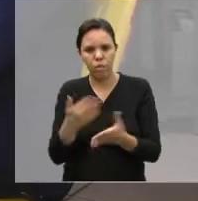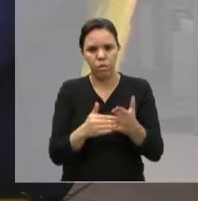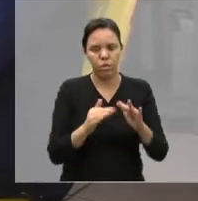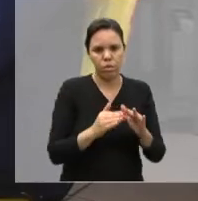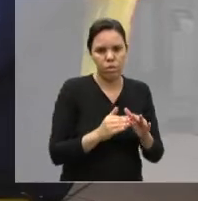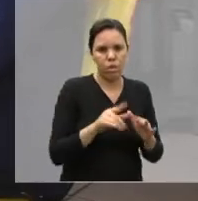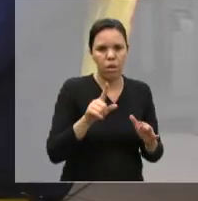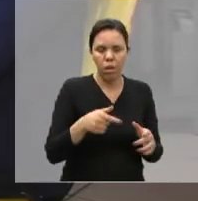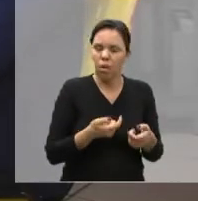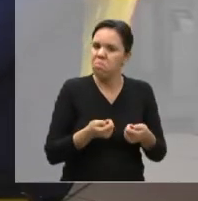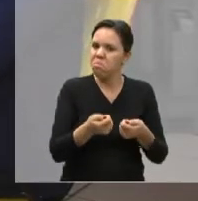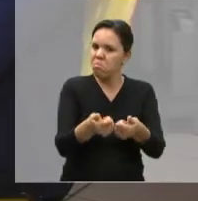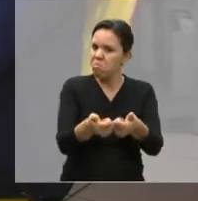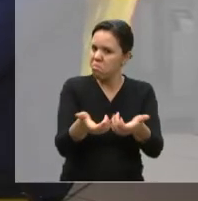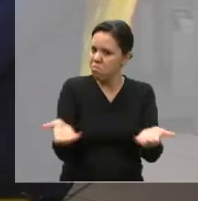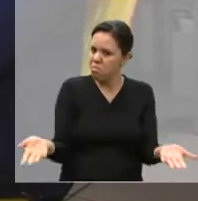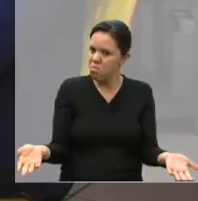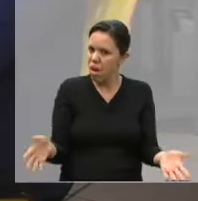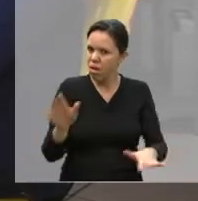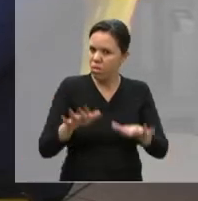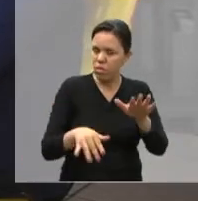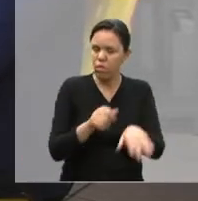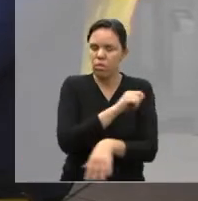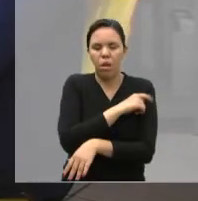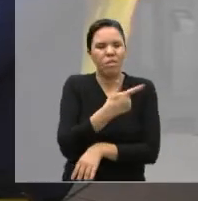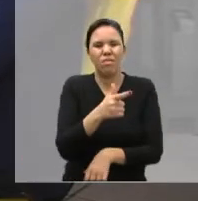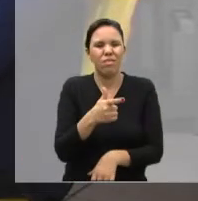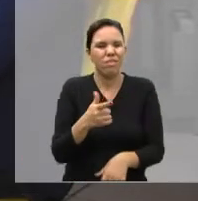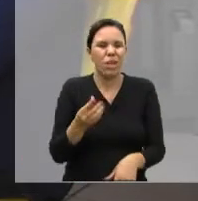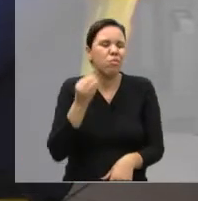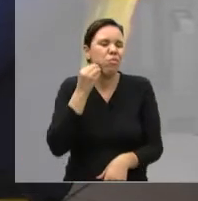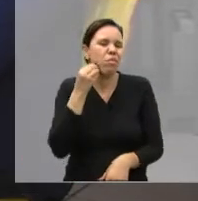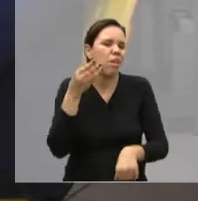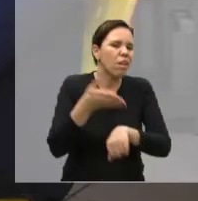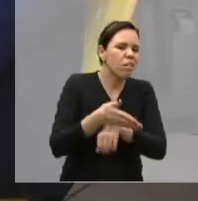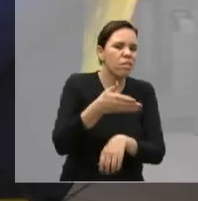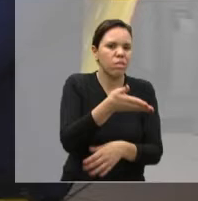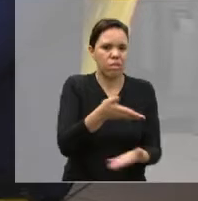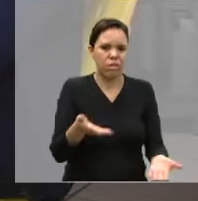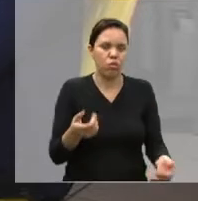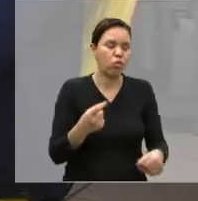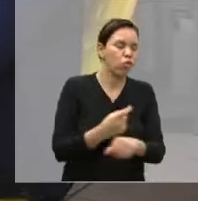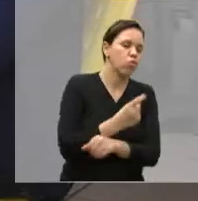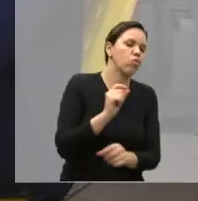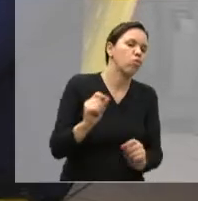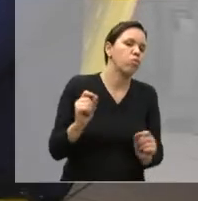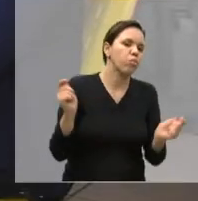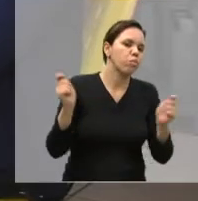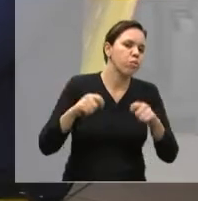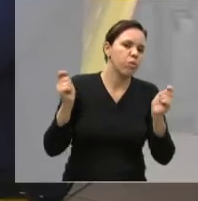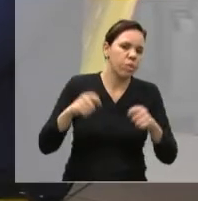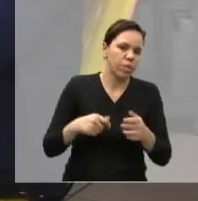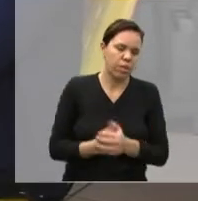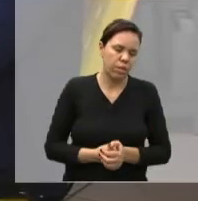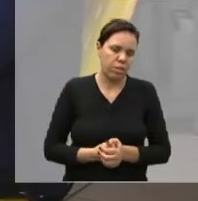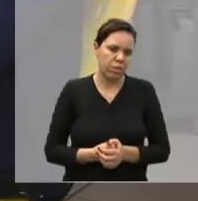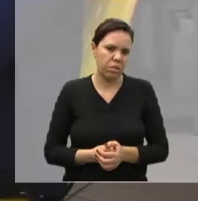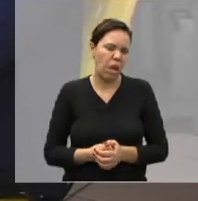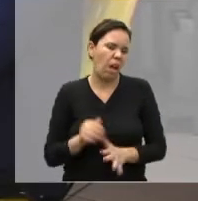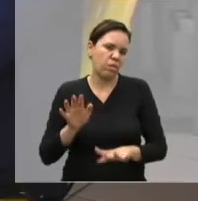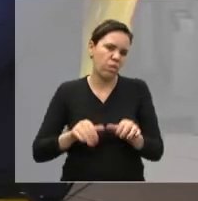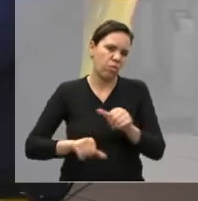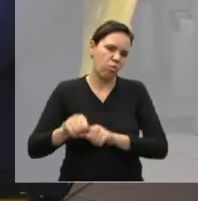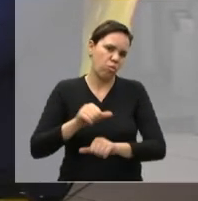é bastante benéfica. Porque às vezes o aluno não tem aquele acesso, então indo lá ele descobre outras possibilidades e